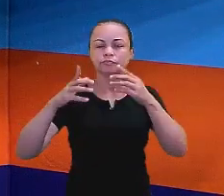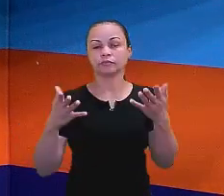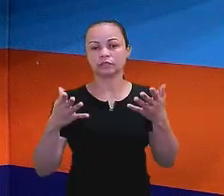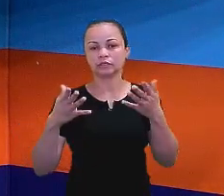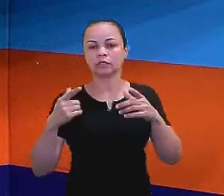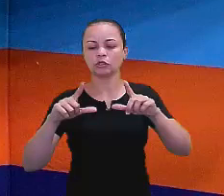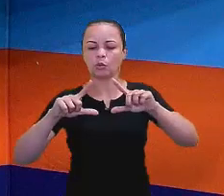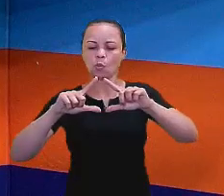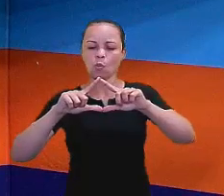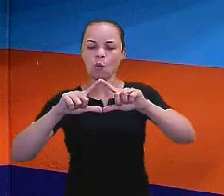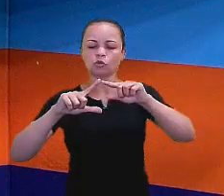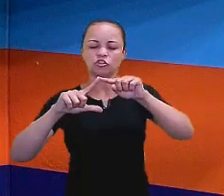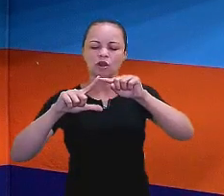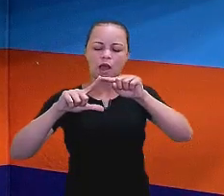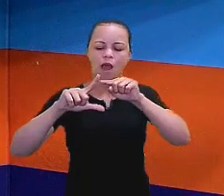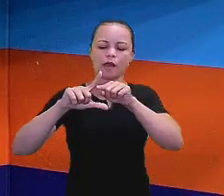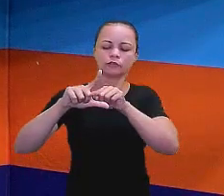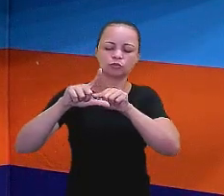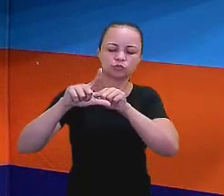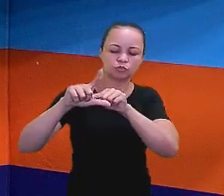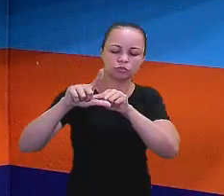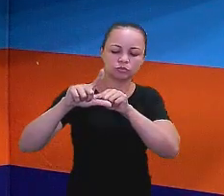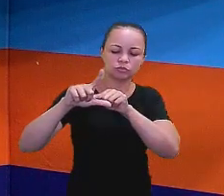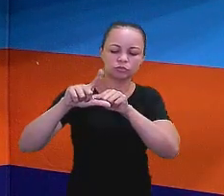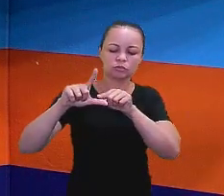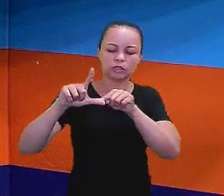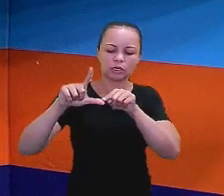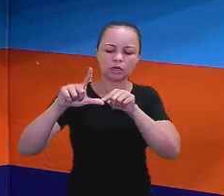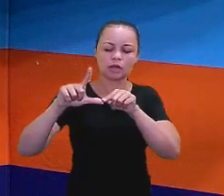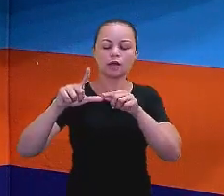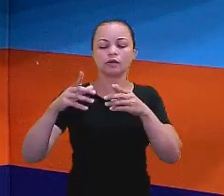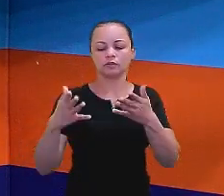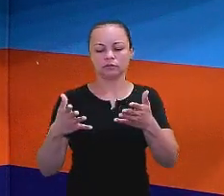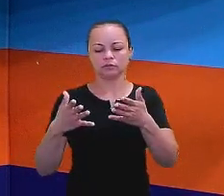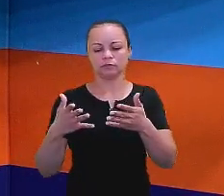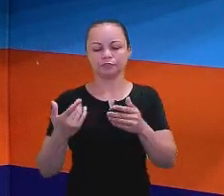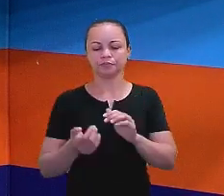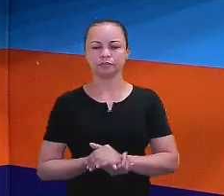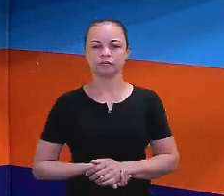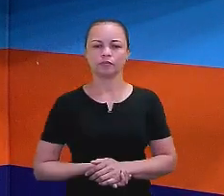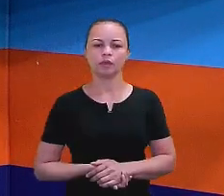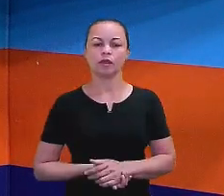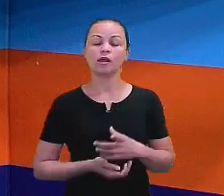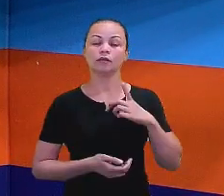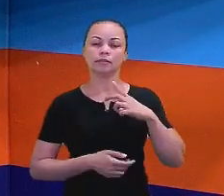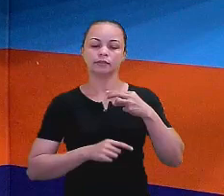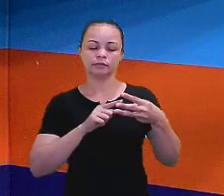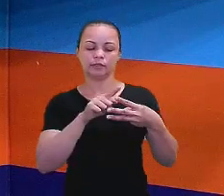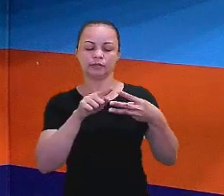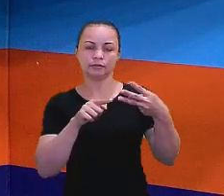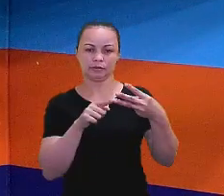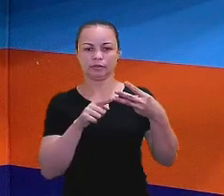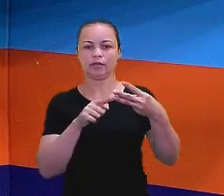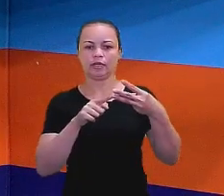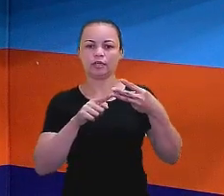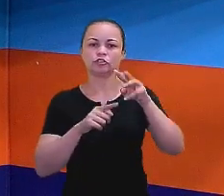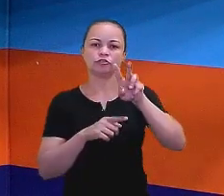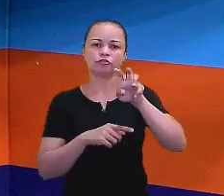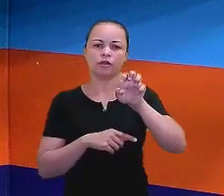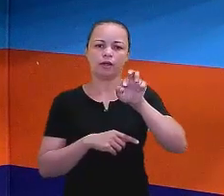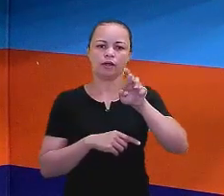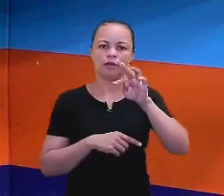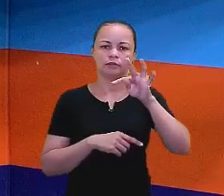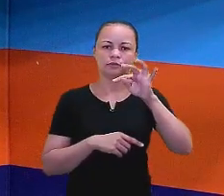nos lados de um triângulo, aqui que a gente está trabalhando o triângulo. Existem três vértices em um triângulo,